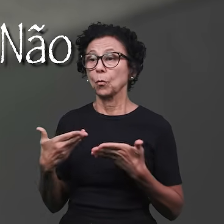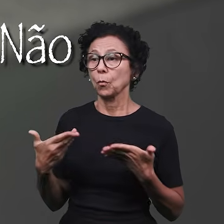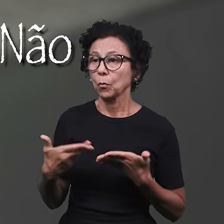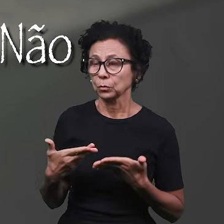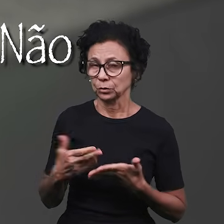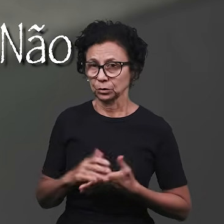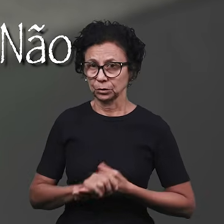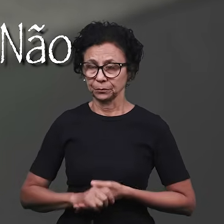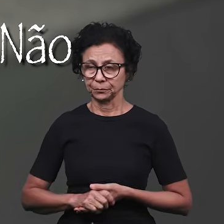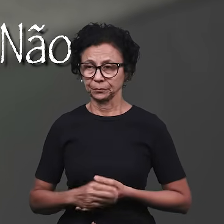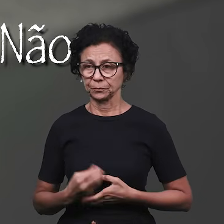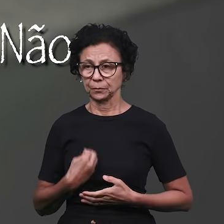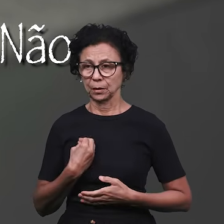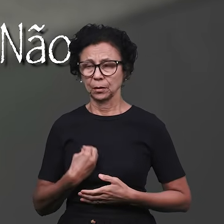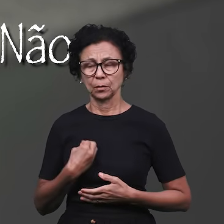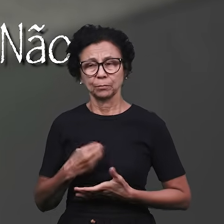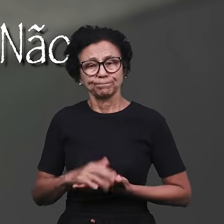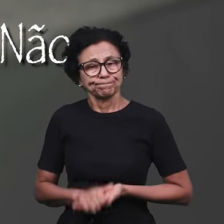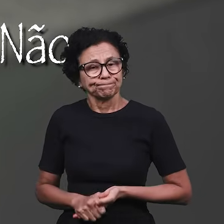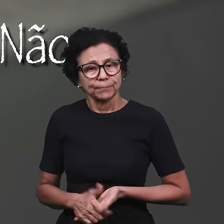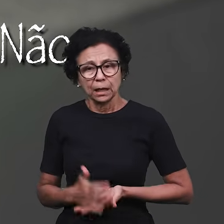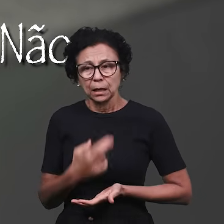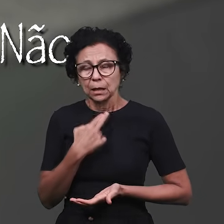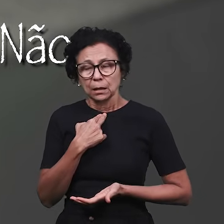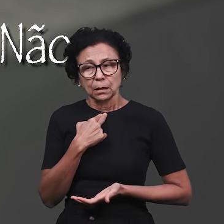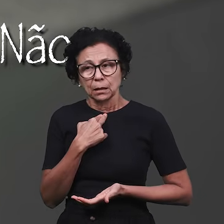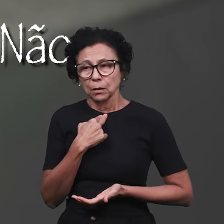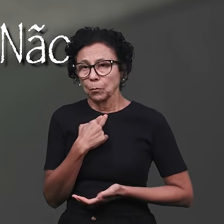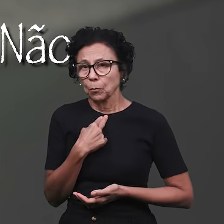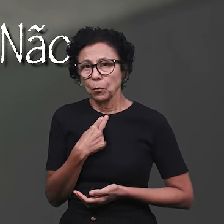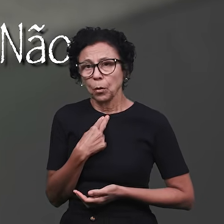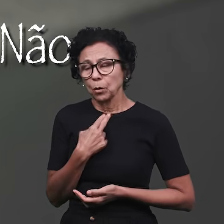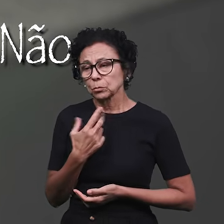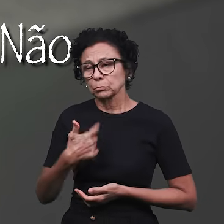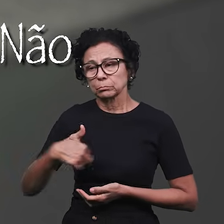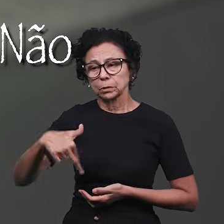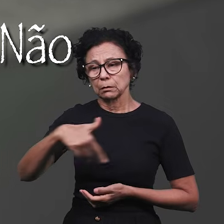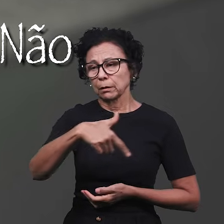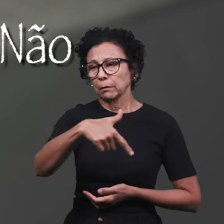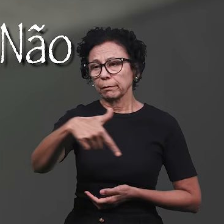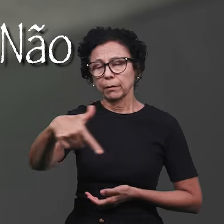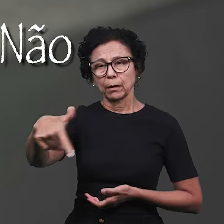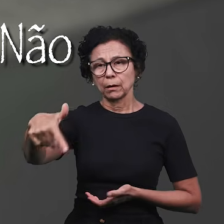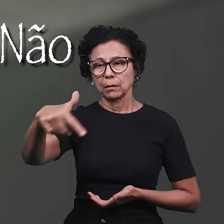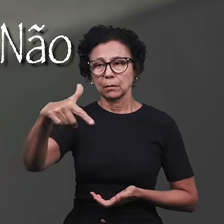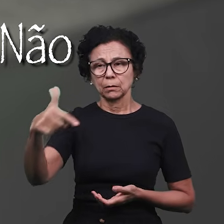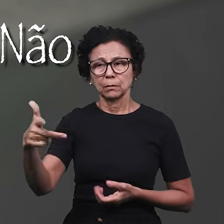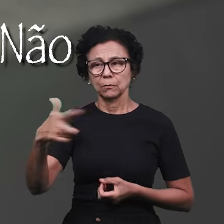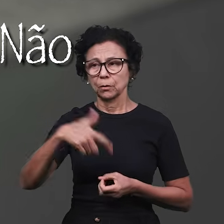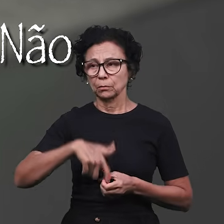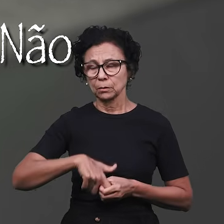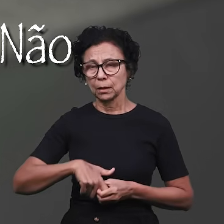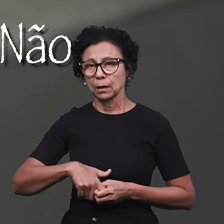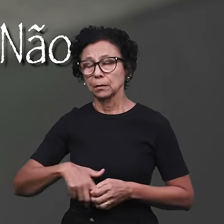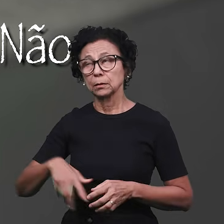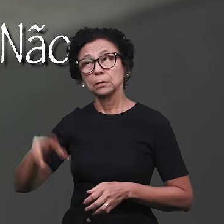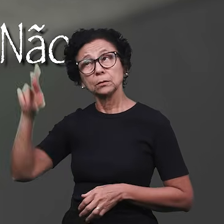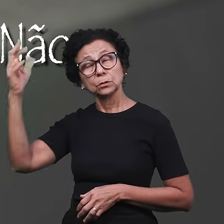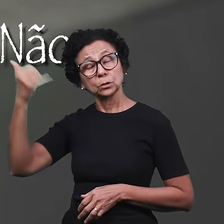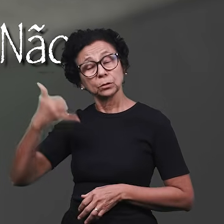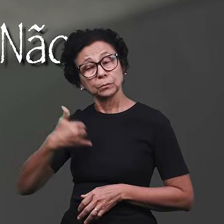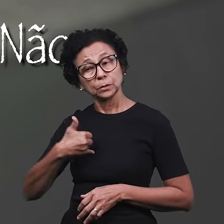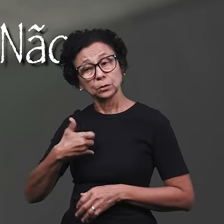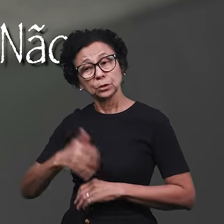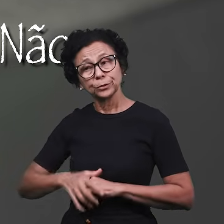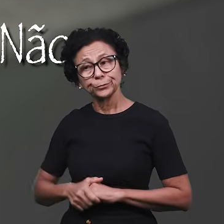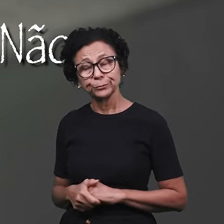hoje. Já não poderei mais sair e entrar. Além disto, o Senhor me disse: Não passarás